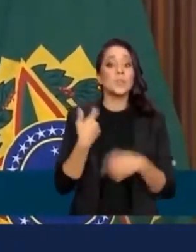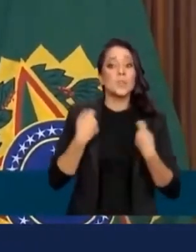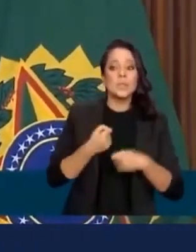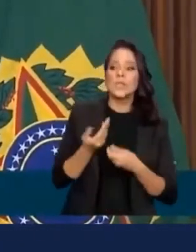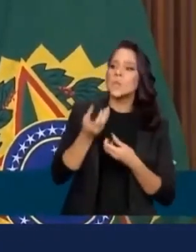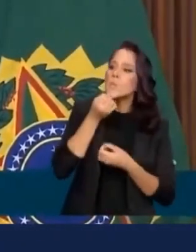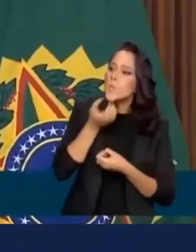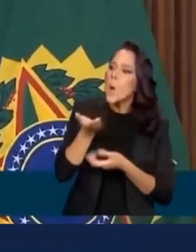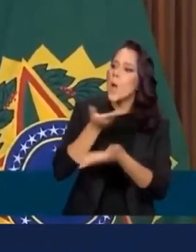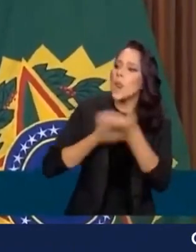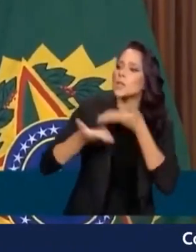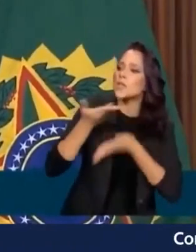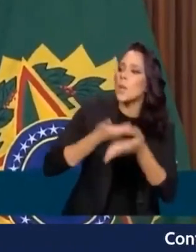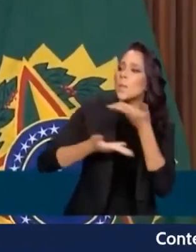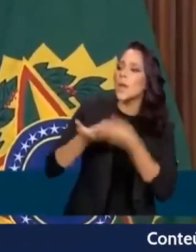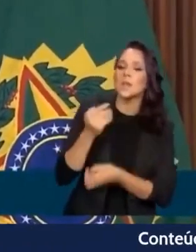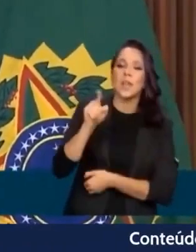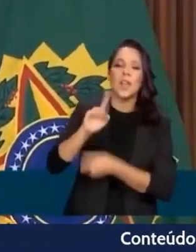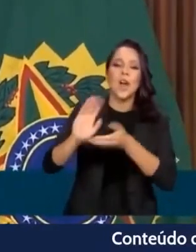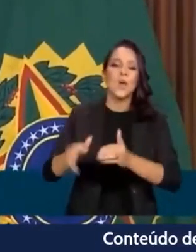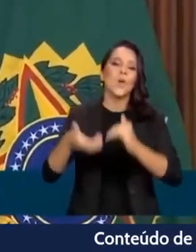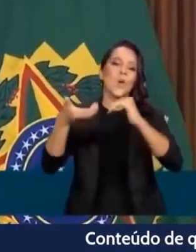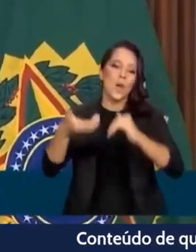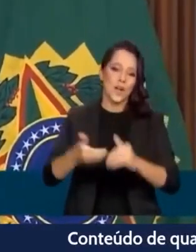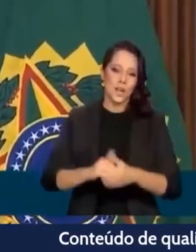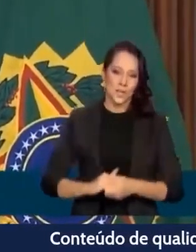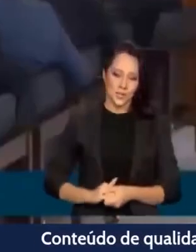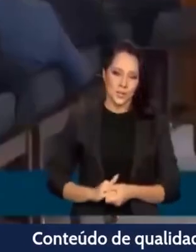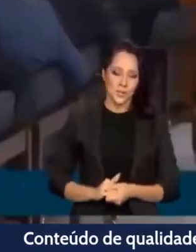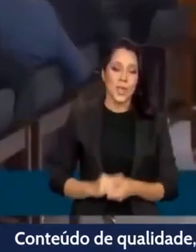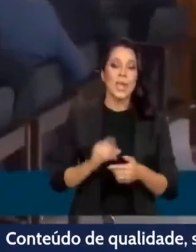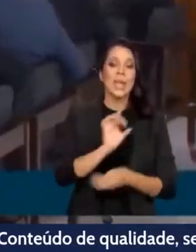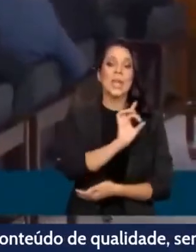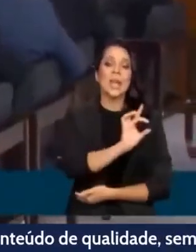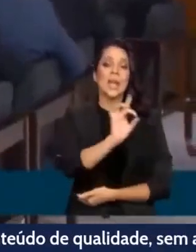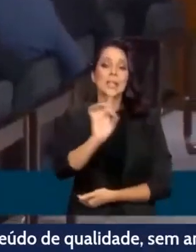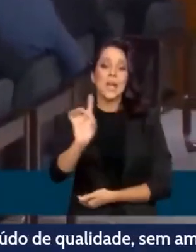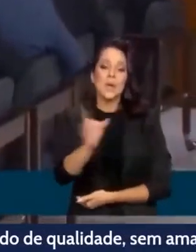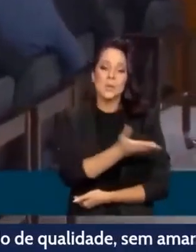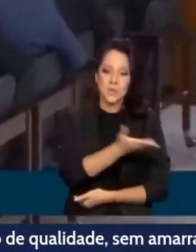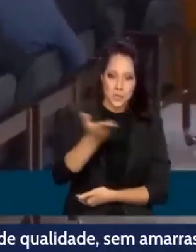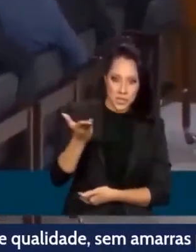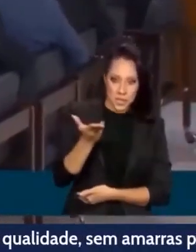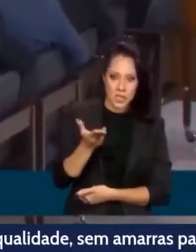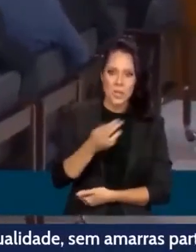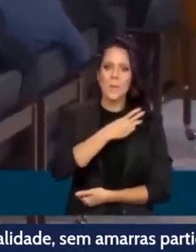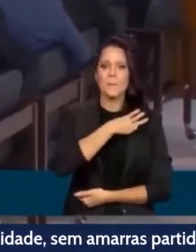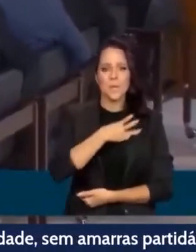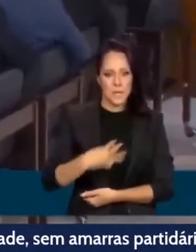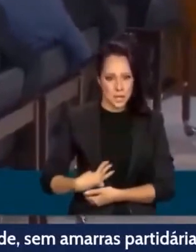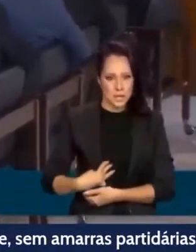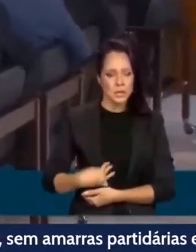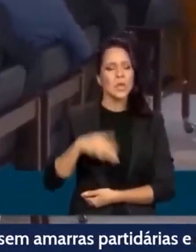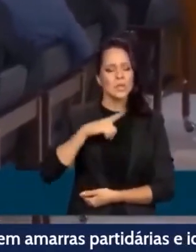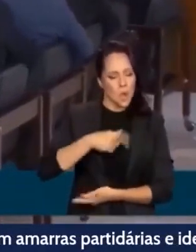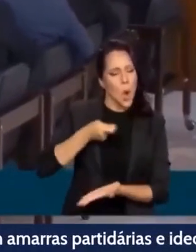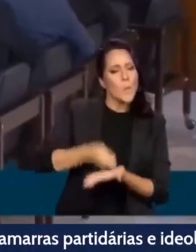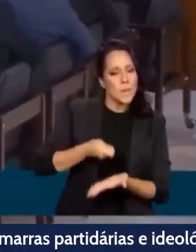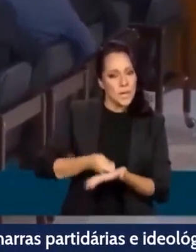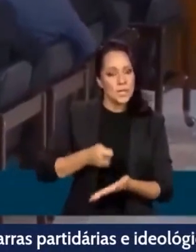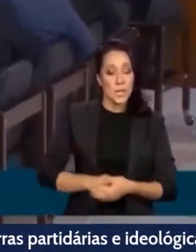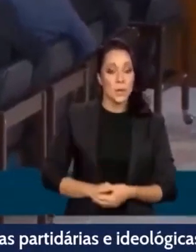manter uma boa relação com conversa nacional e cada um de o início tem obrigação